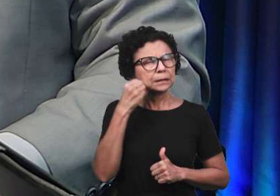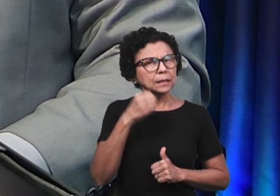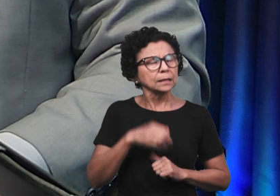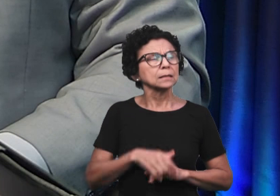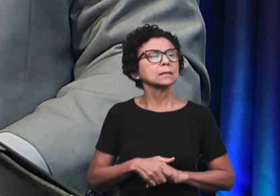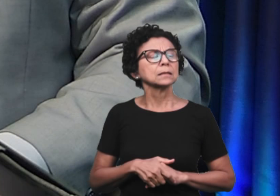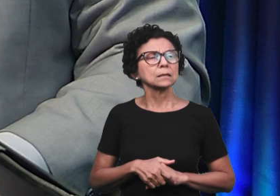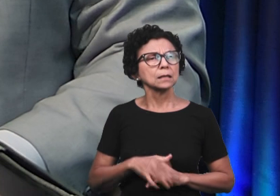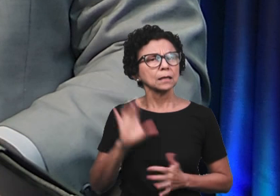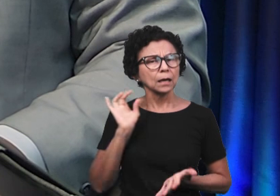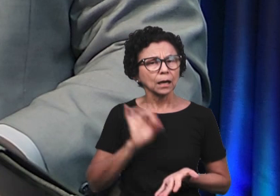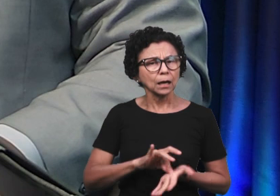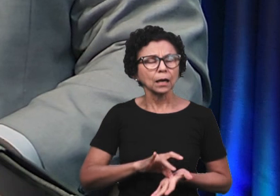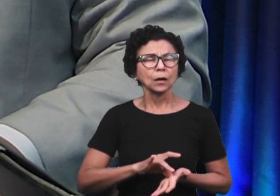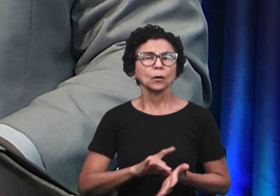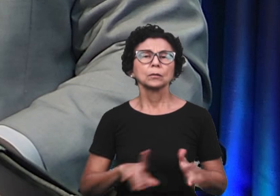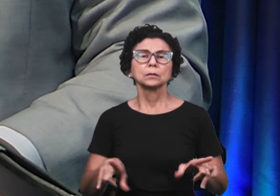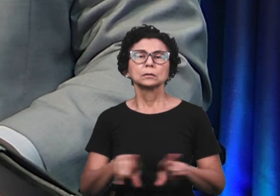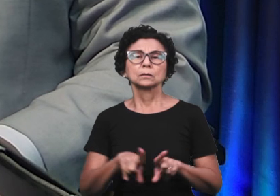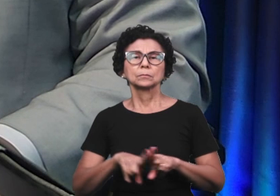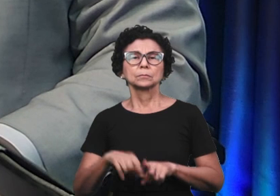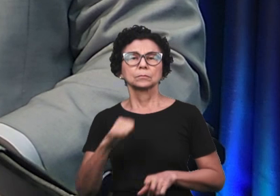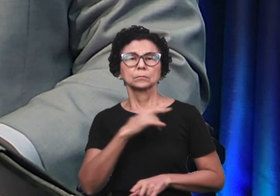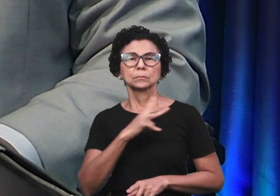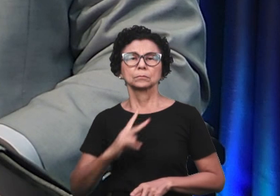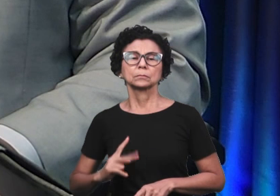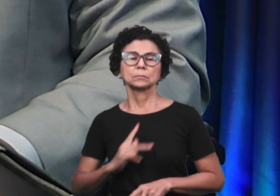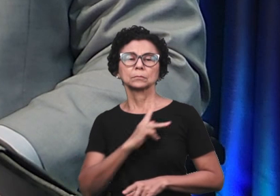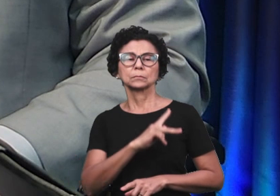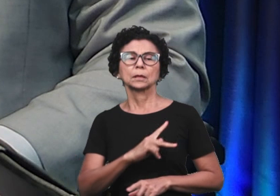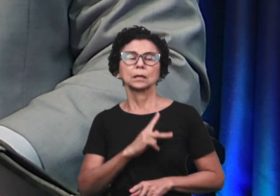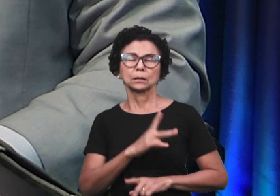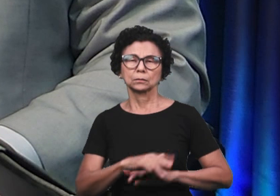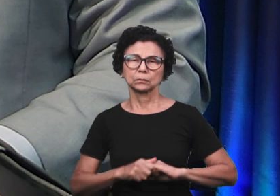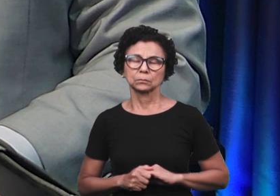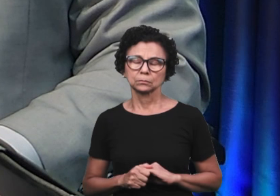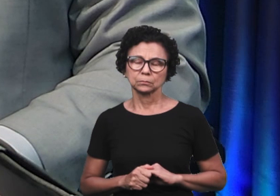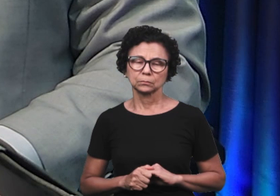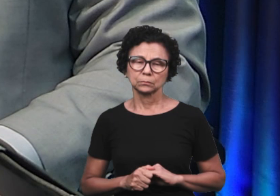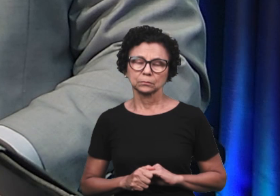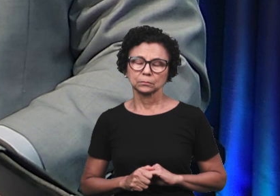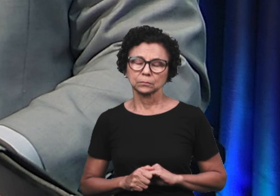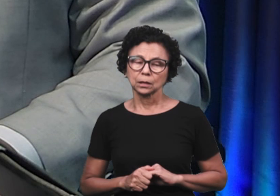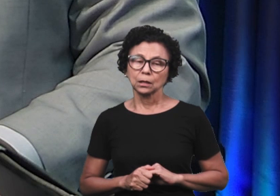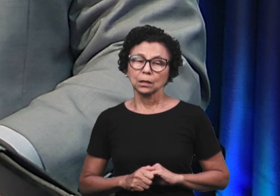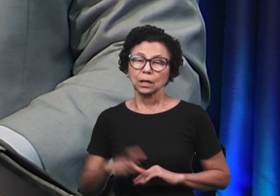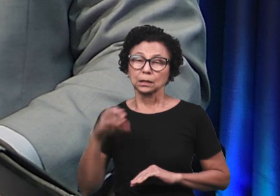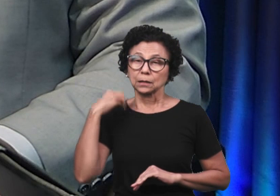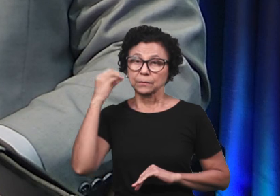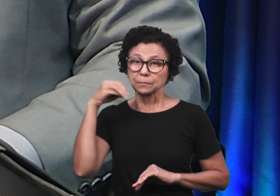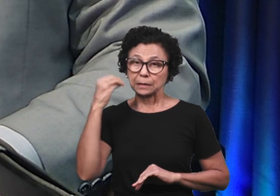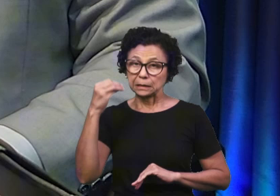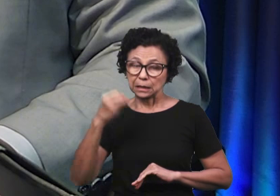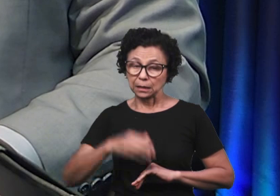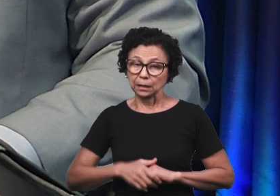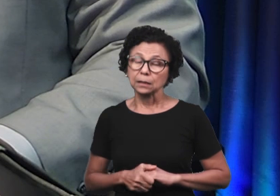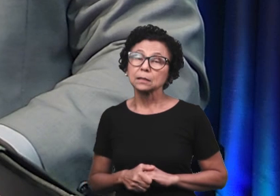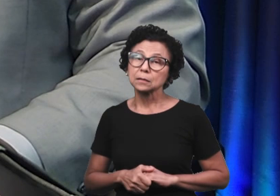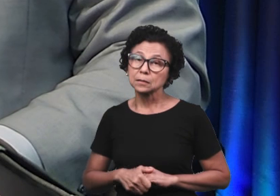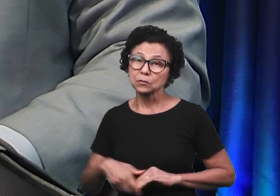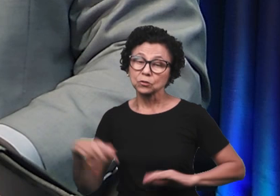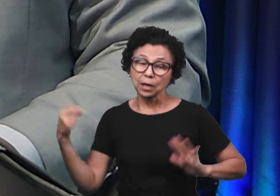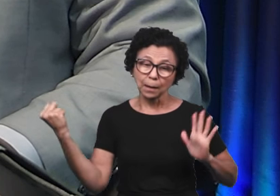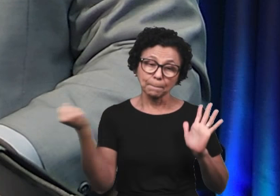apóstolo Paulo, quando diz assim, desde agora ninguém me inquiete, porque trago no meu corpo as marcas